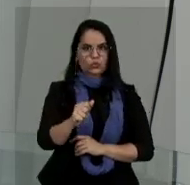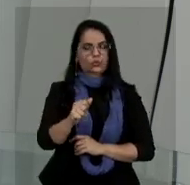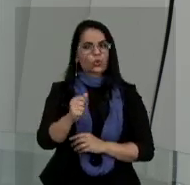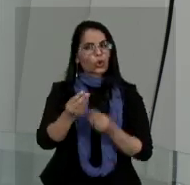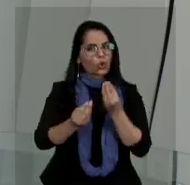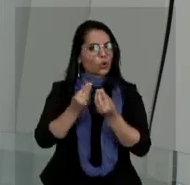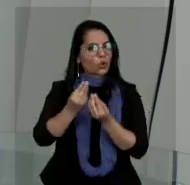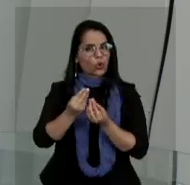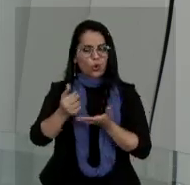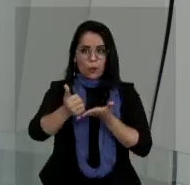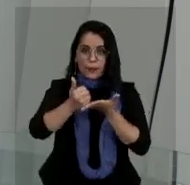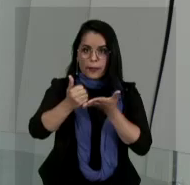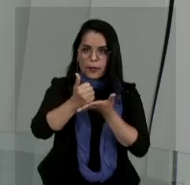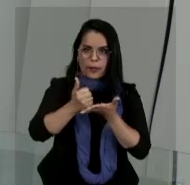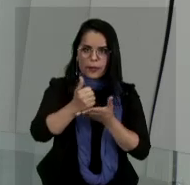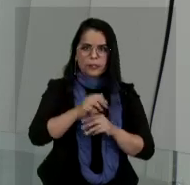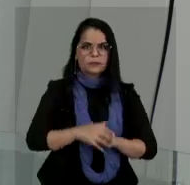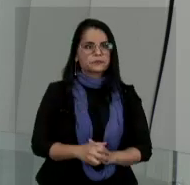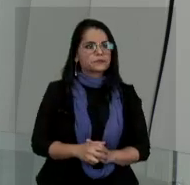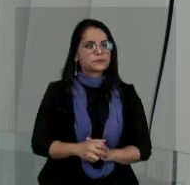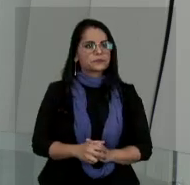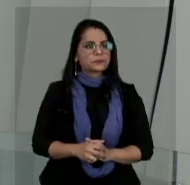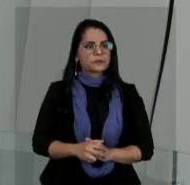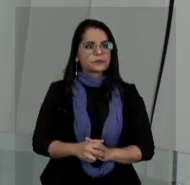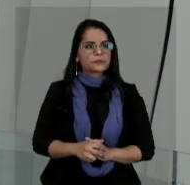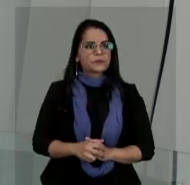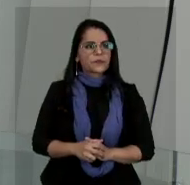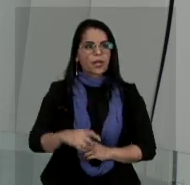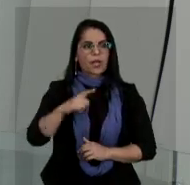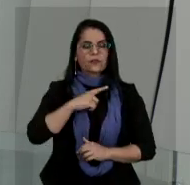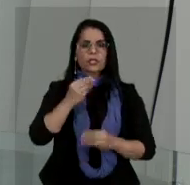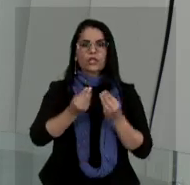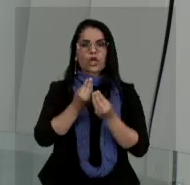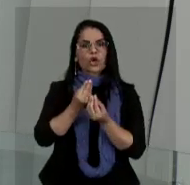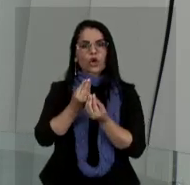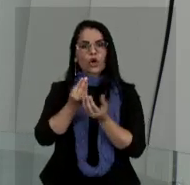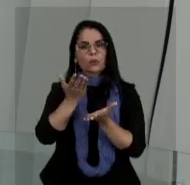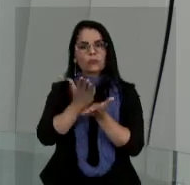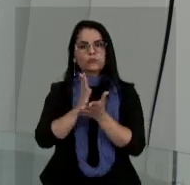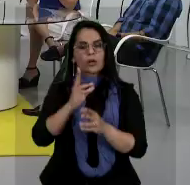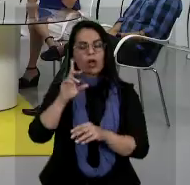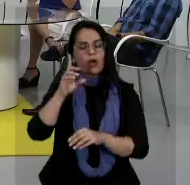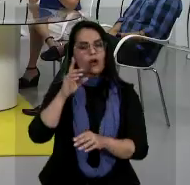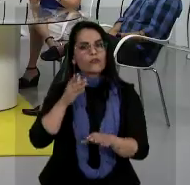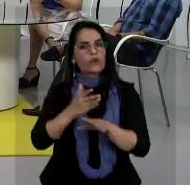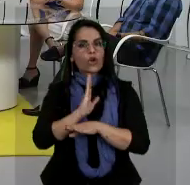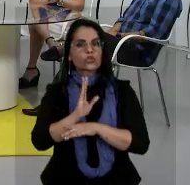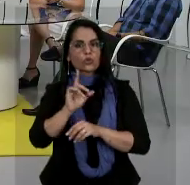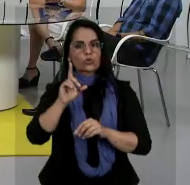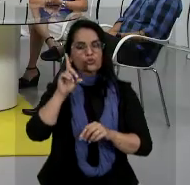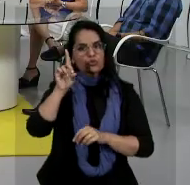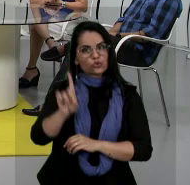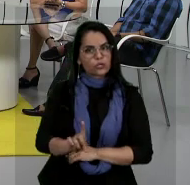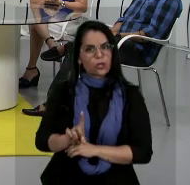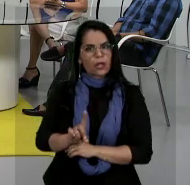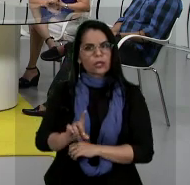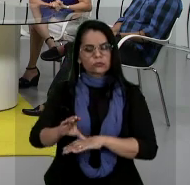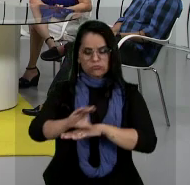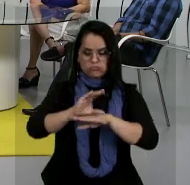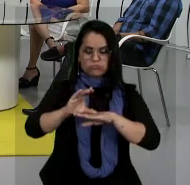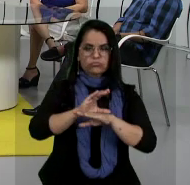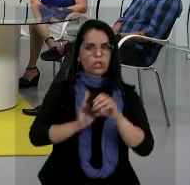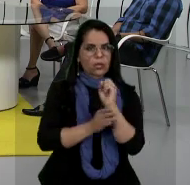exercício dos direitos básicos dele e vai ter a quebra de violação de direito, que é garantido lá na Constituição